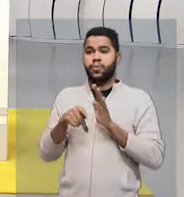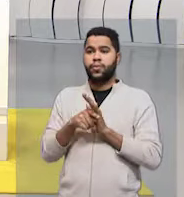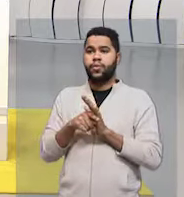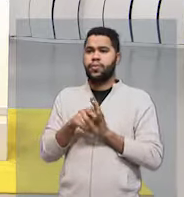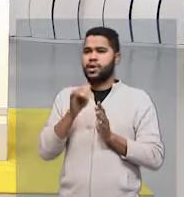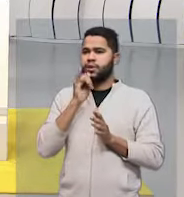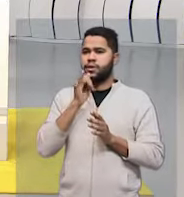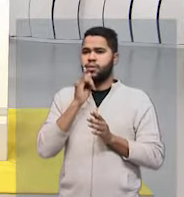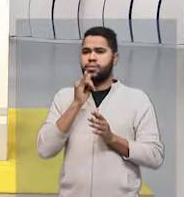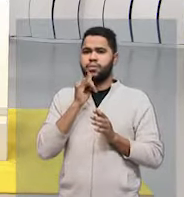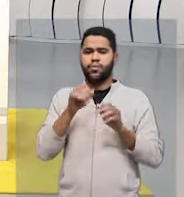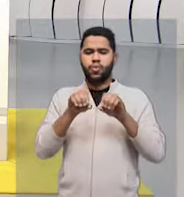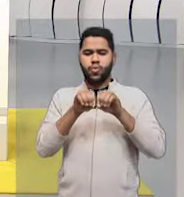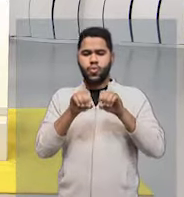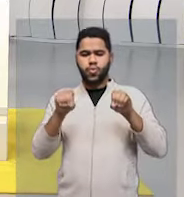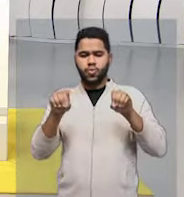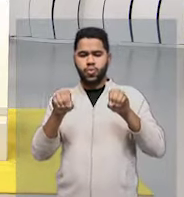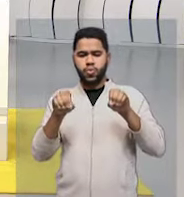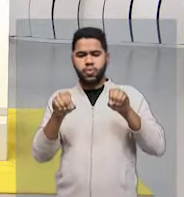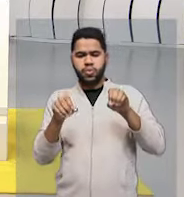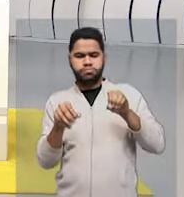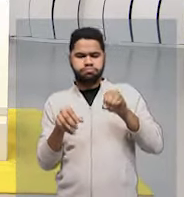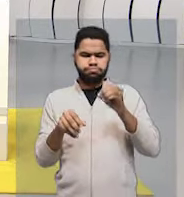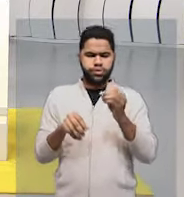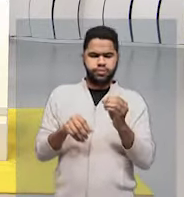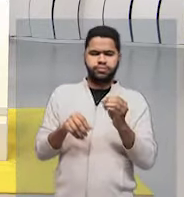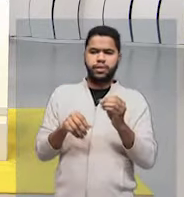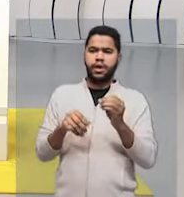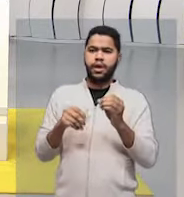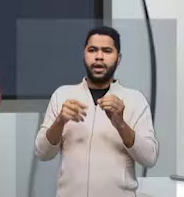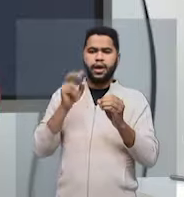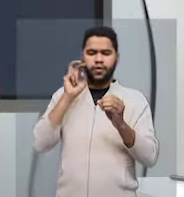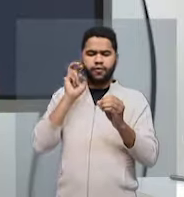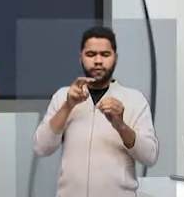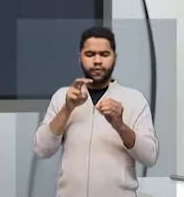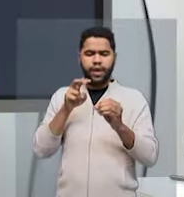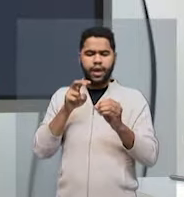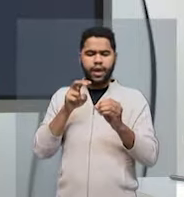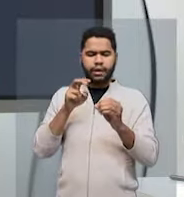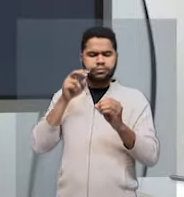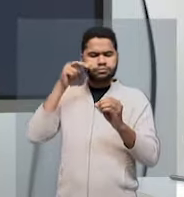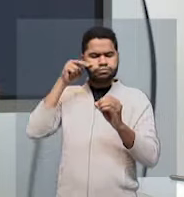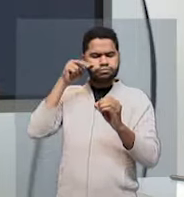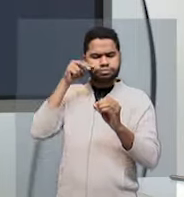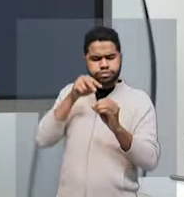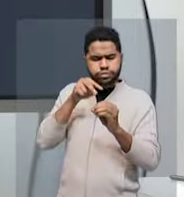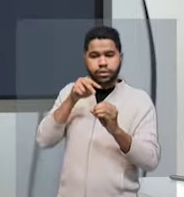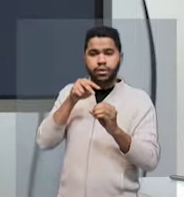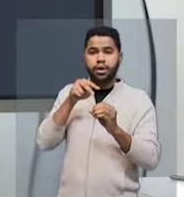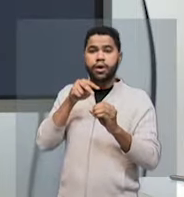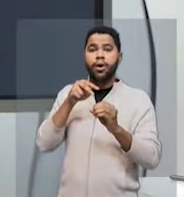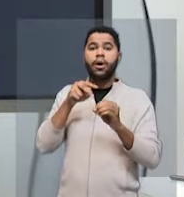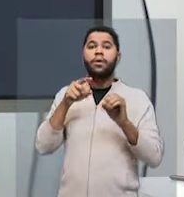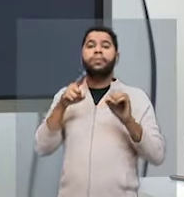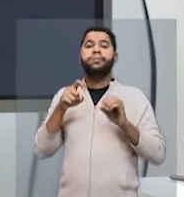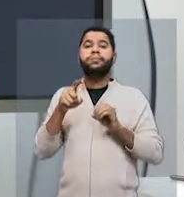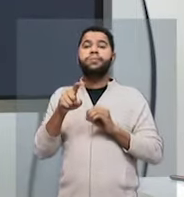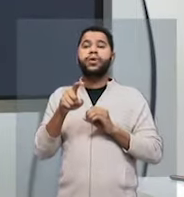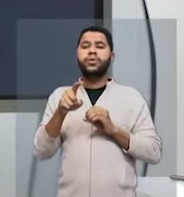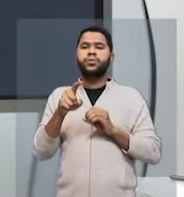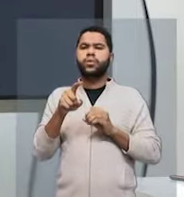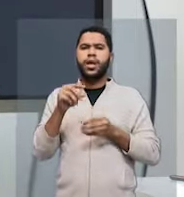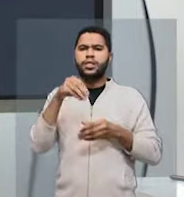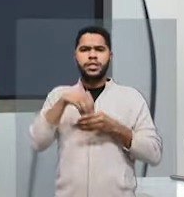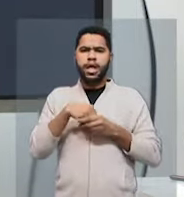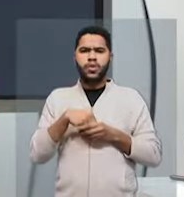um tubo e virar esse tubo, eu vou ver a luz do tubo, o buraco lá dentro. O espermatozoide é feito não dentro